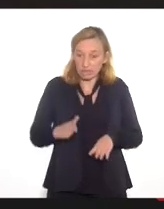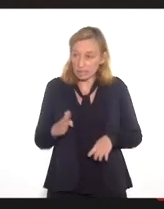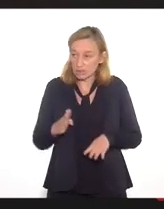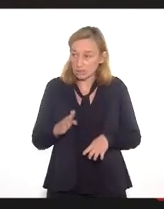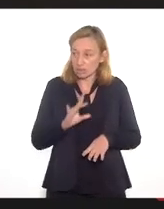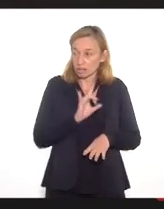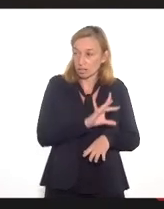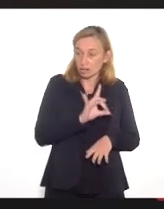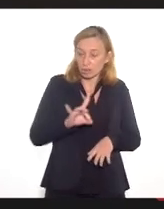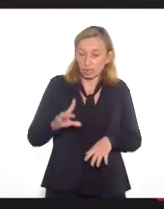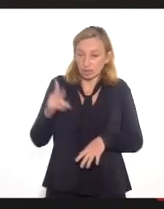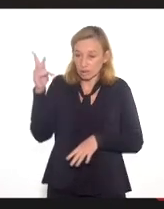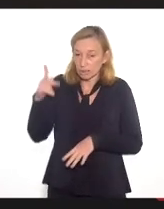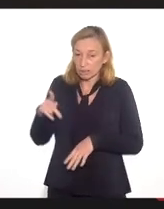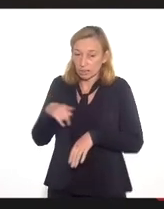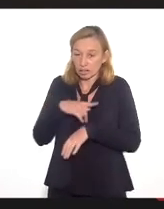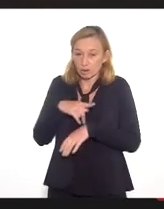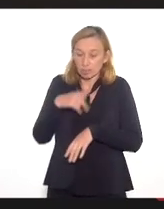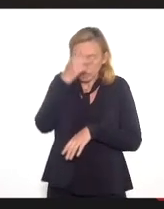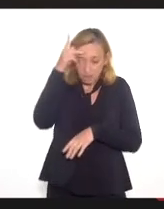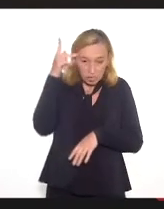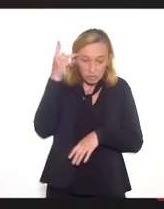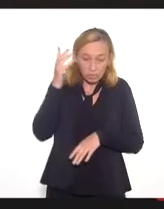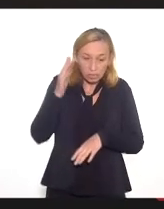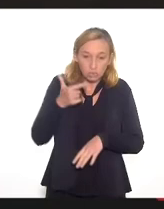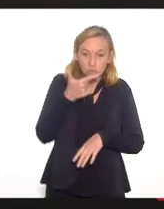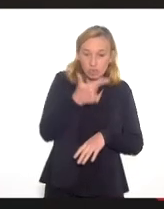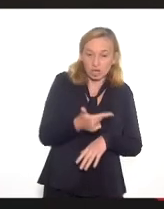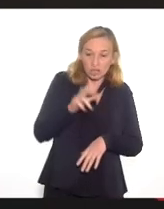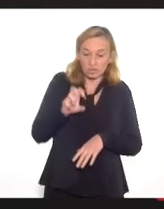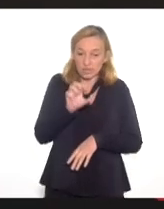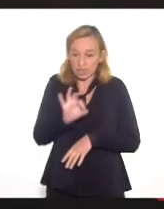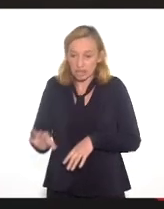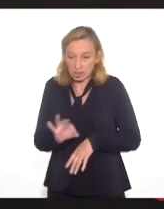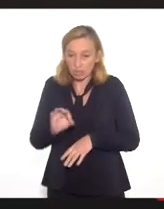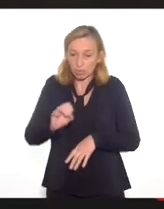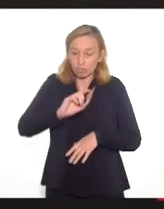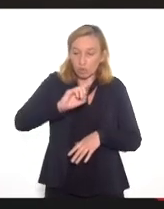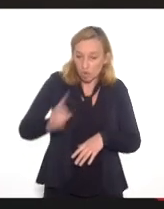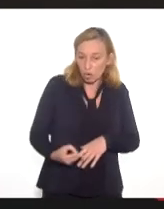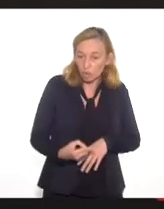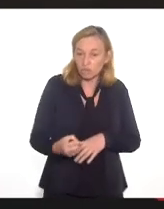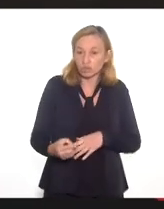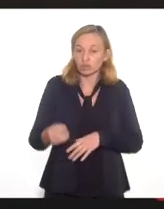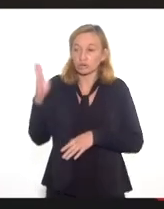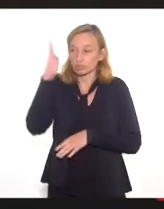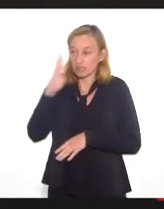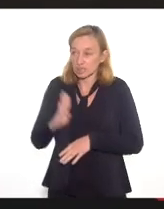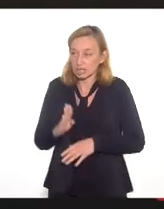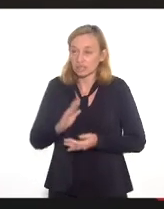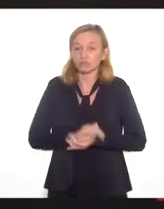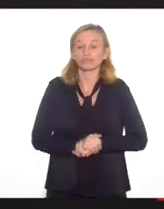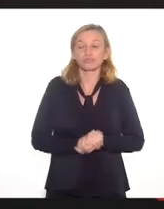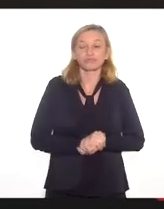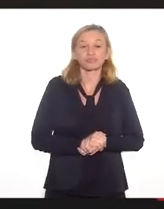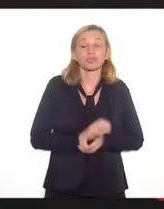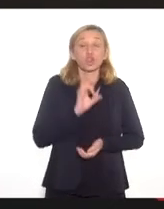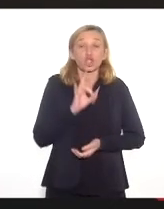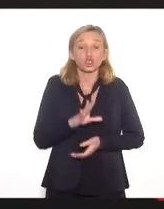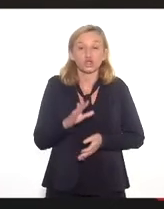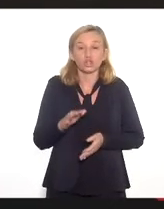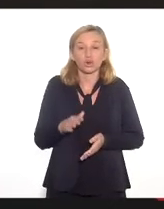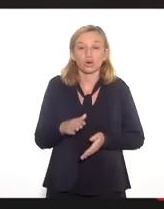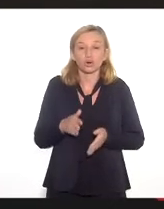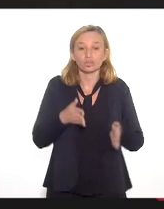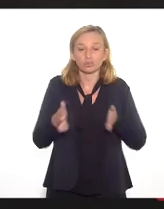o equivalente a 225 milhões de pratos de comida no Brasil para mais de 22 milhões de brasileiros só durante a